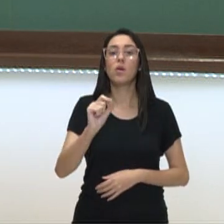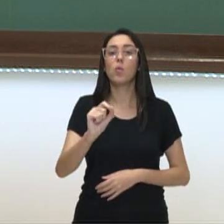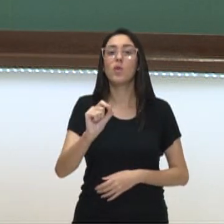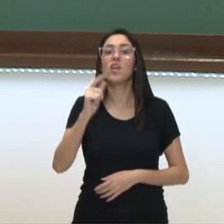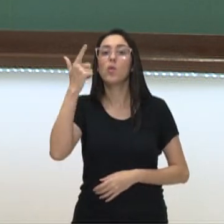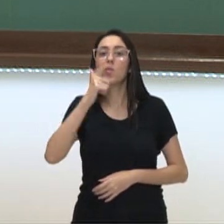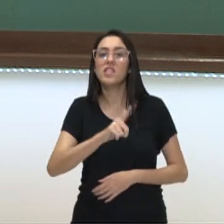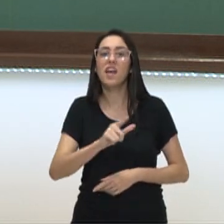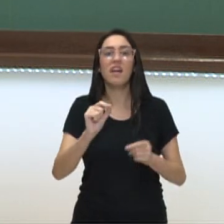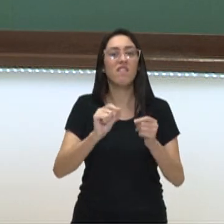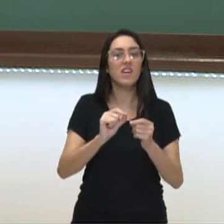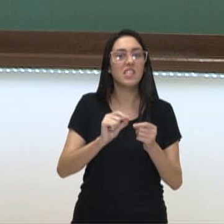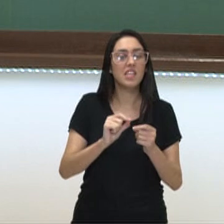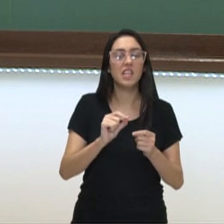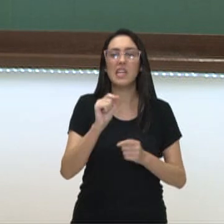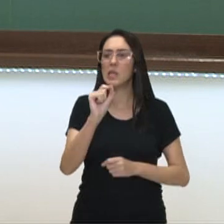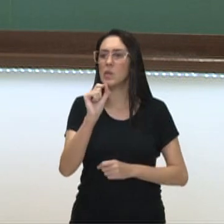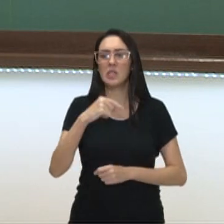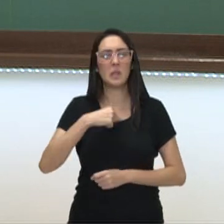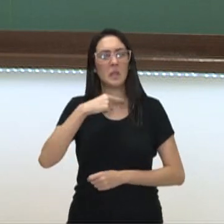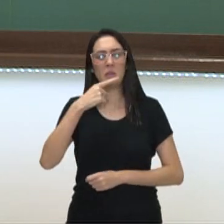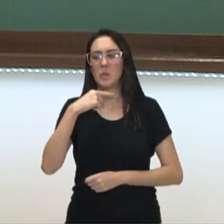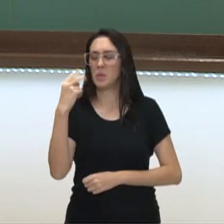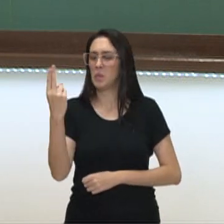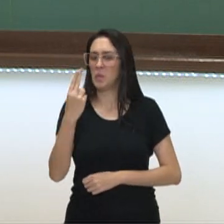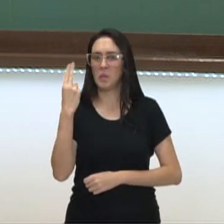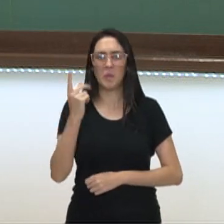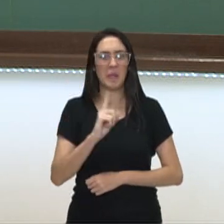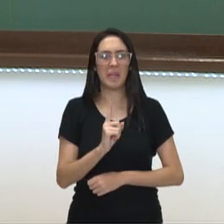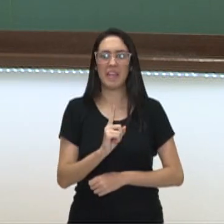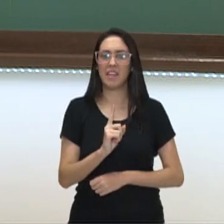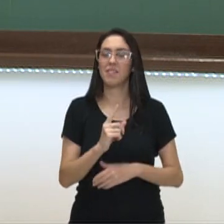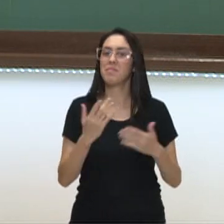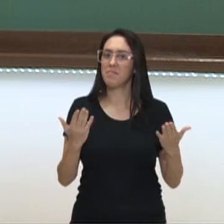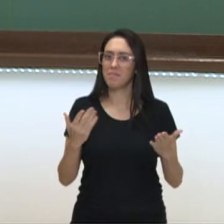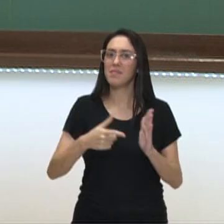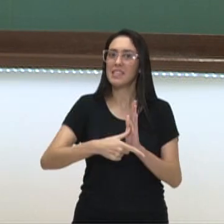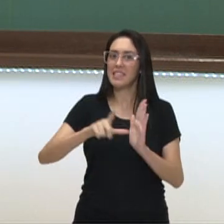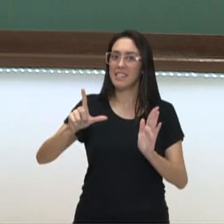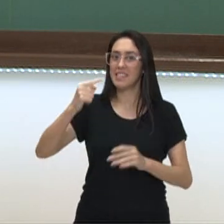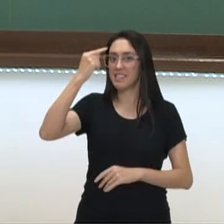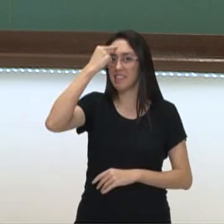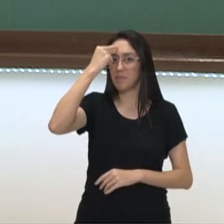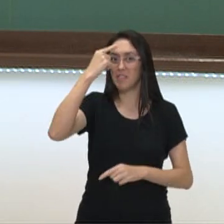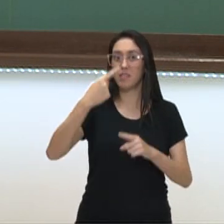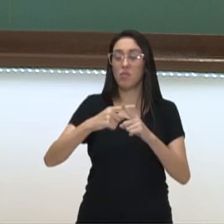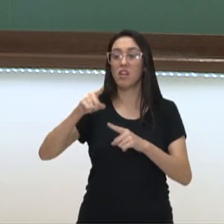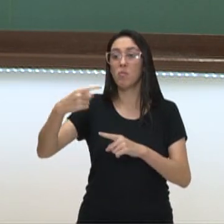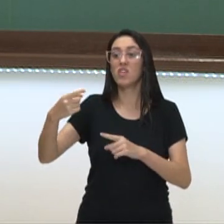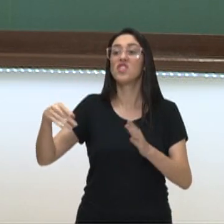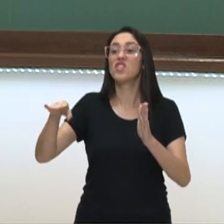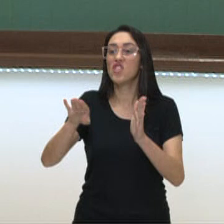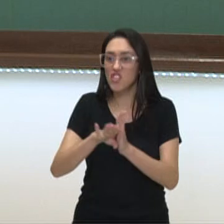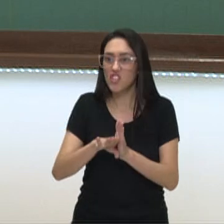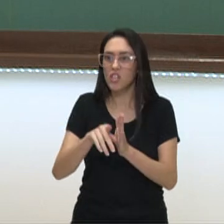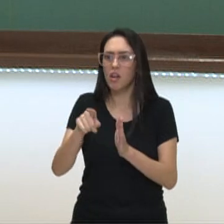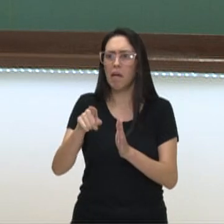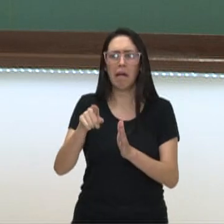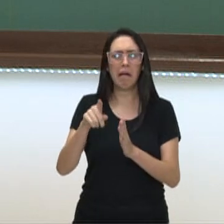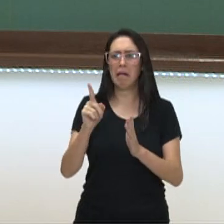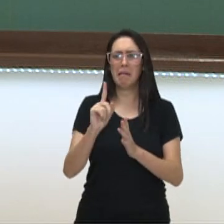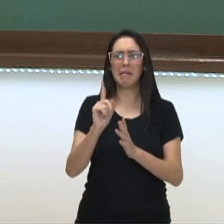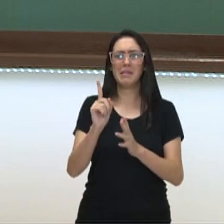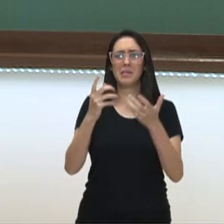consegue fazer e o que a gente não consegue fazer, para não acabar entrando numa atividade que você não vai dar conta,